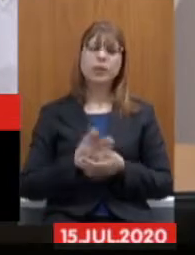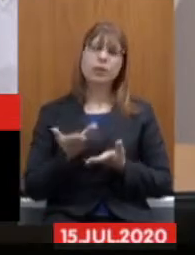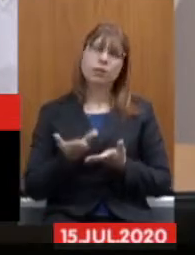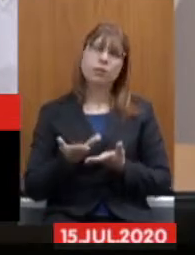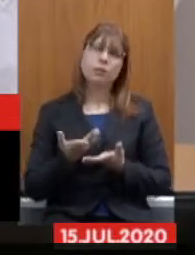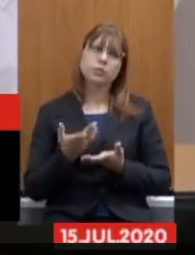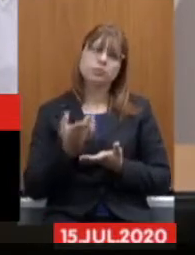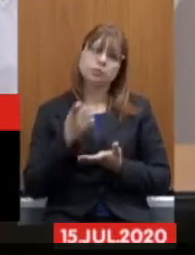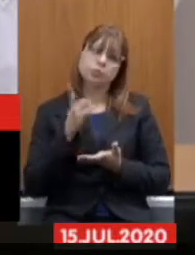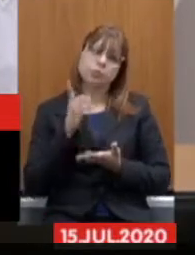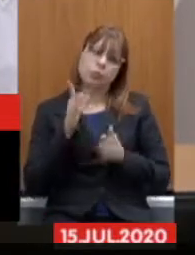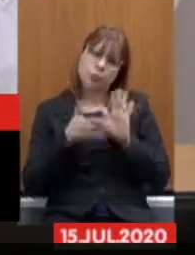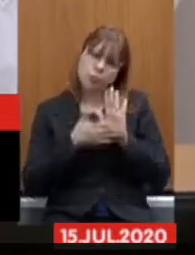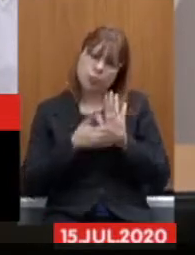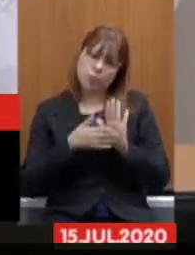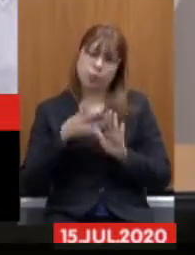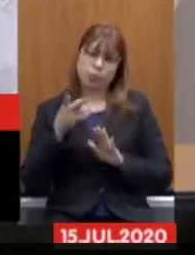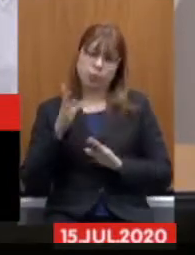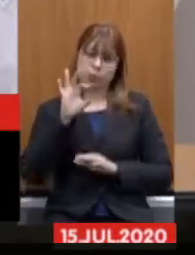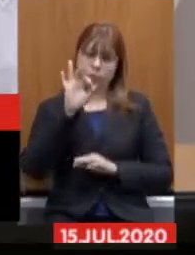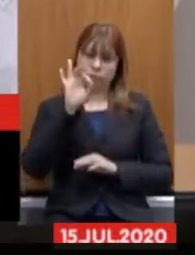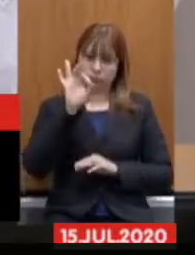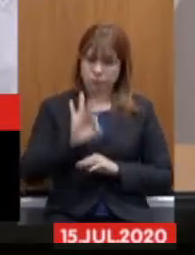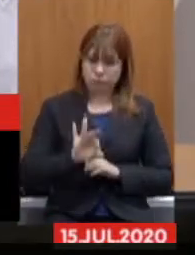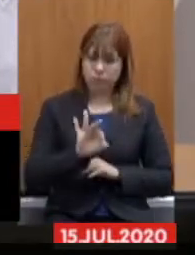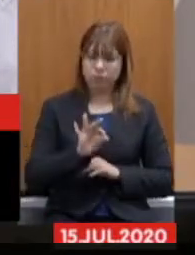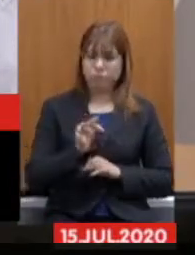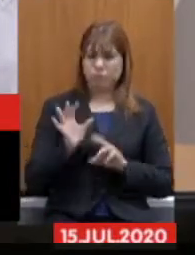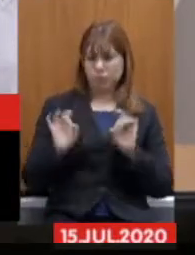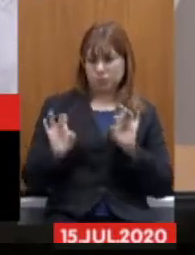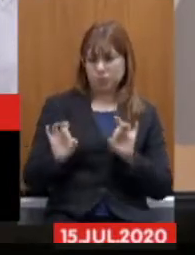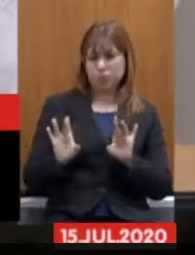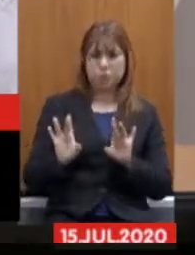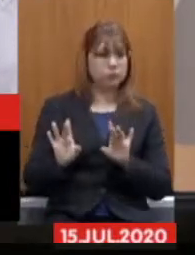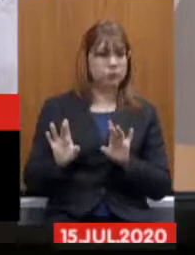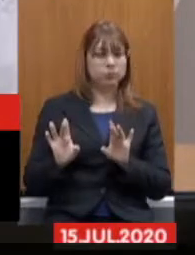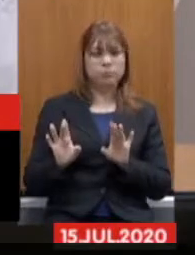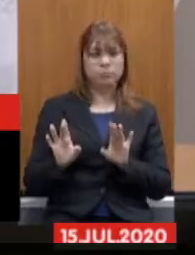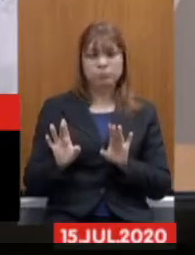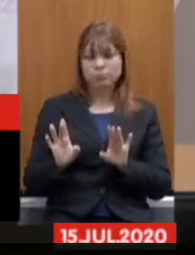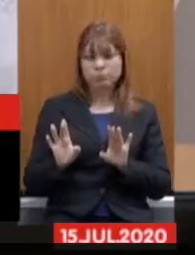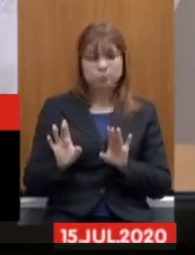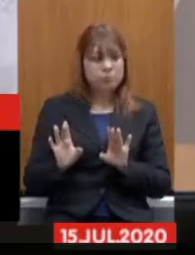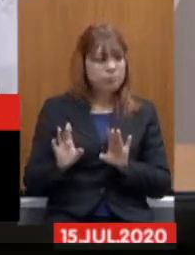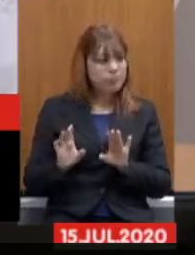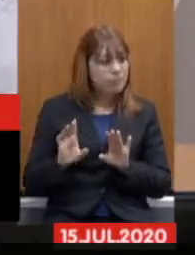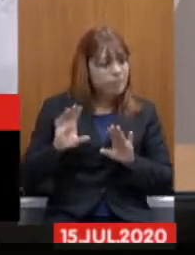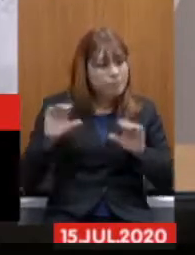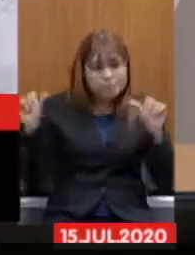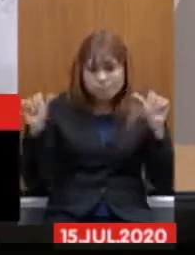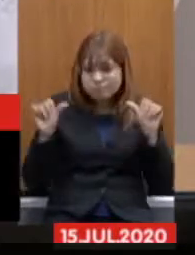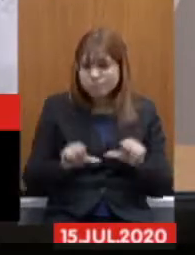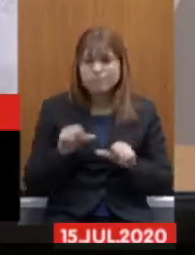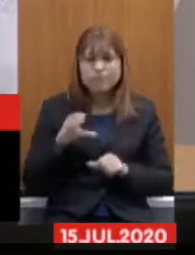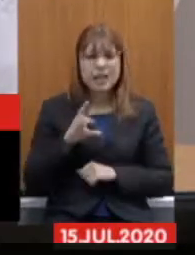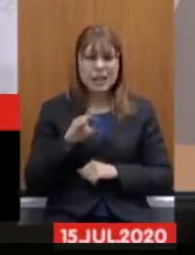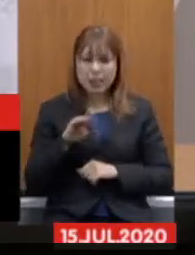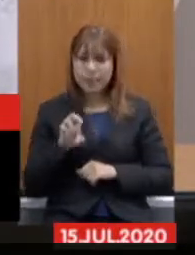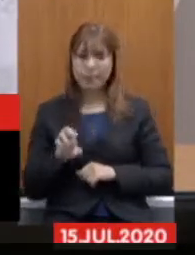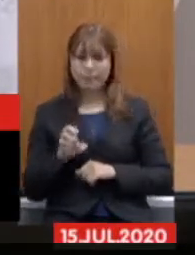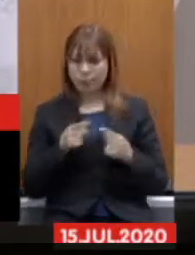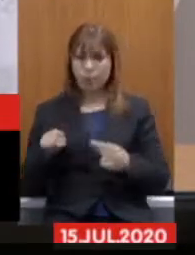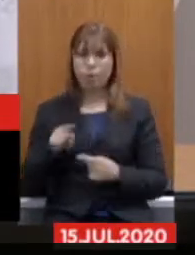de uma líquida extraordinária esse é um acinte é incrível aos aposentados taxado